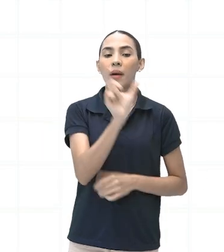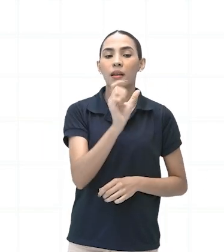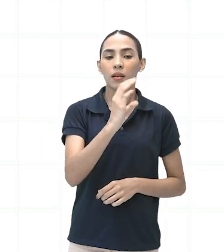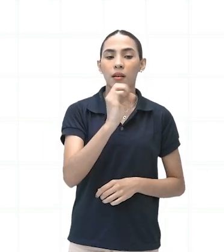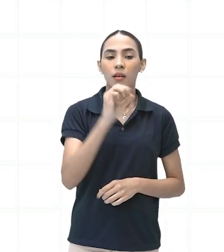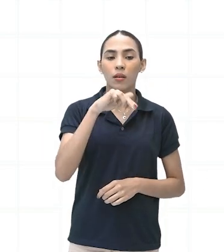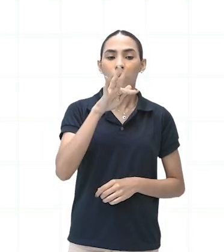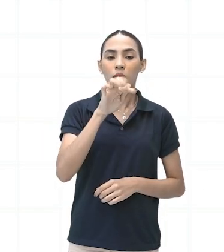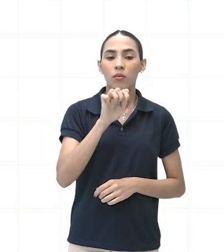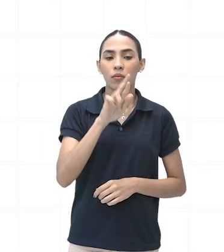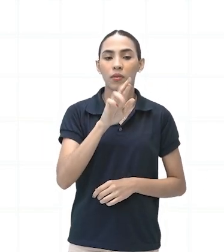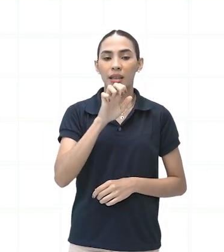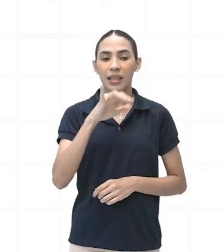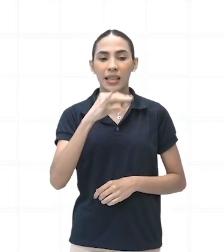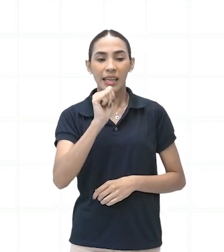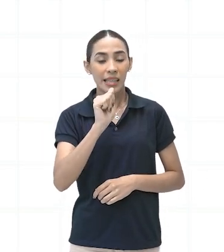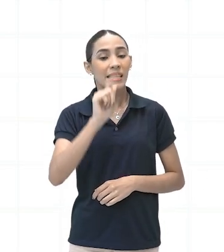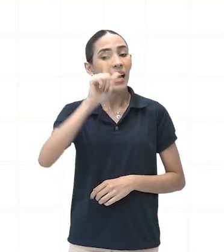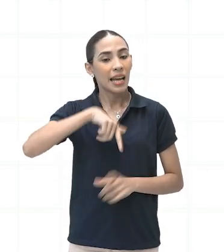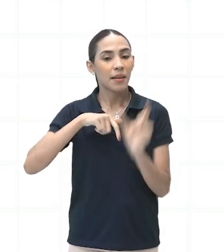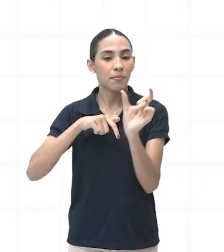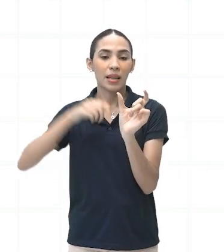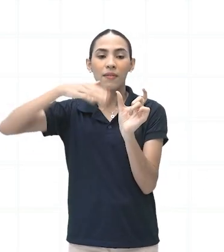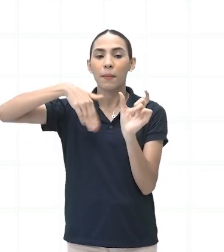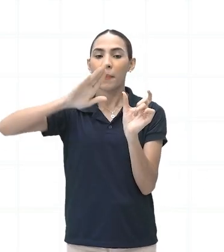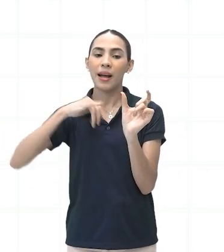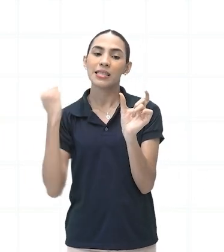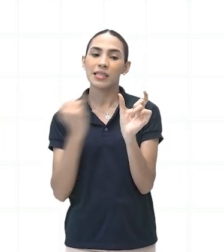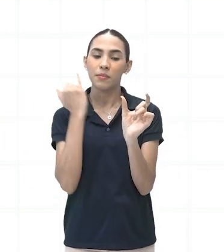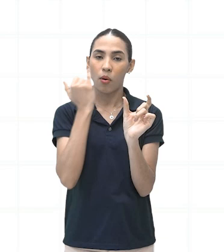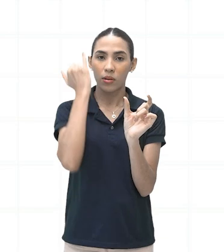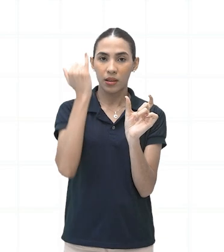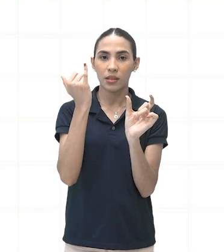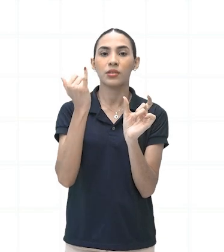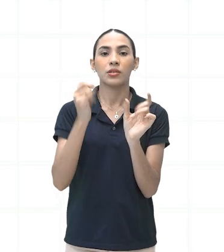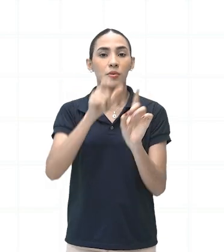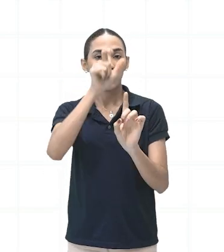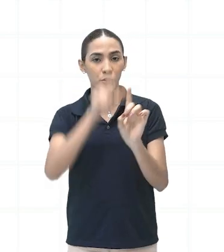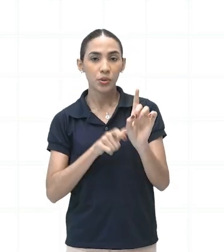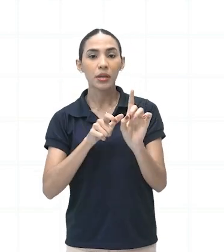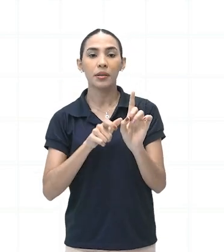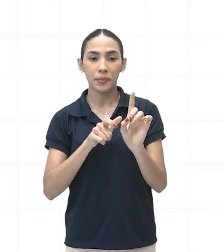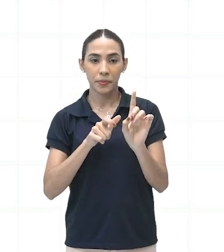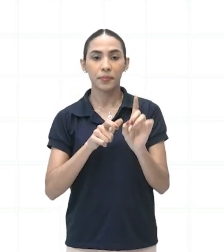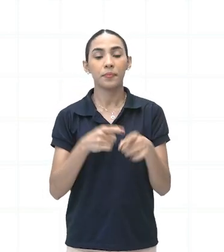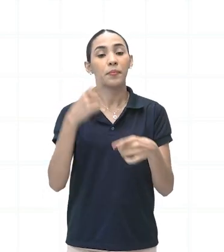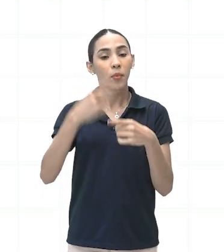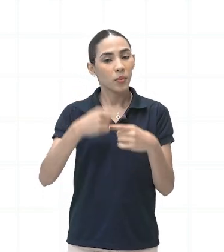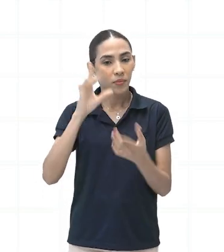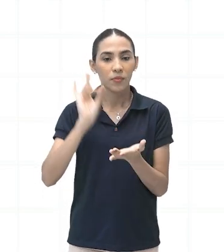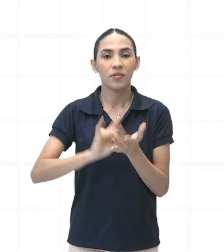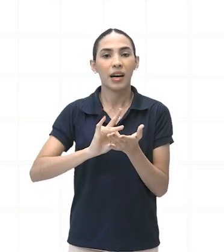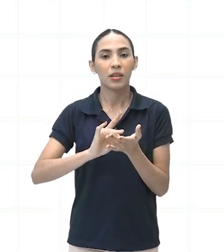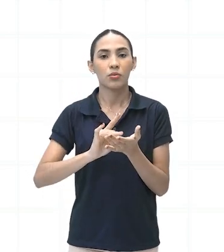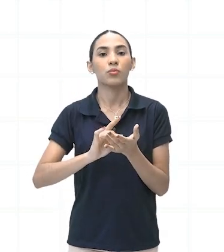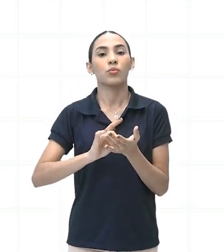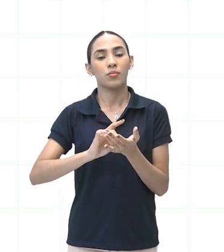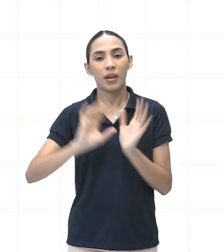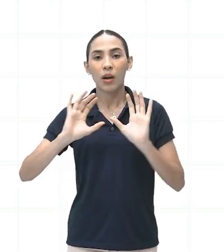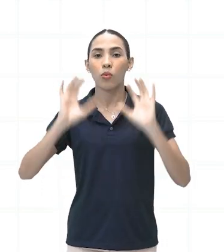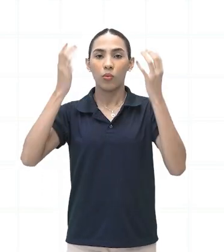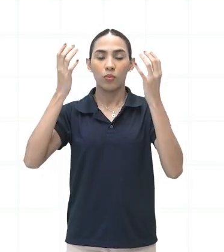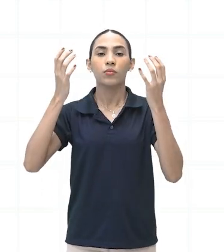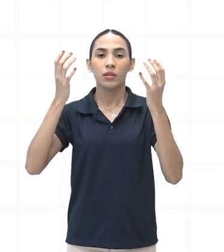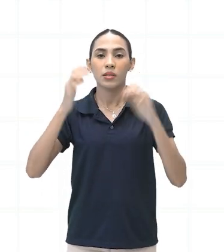conferência é a palavra mais importante lá do nosso sujeito, ok? É exatamente o que